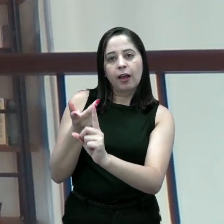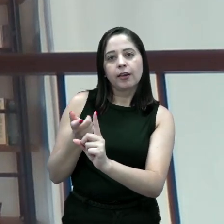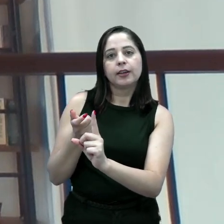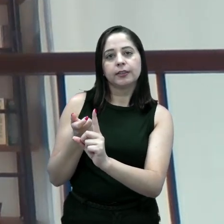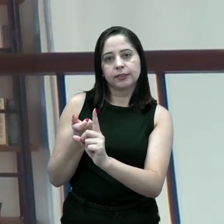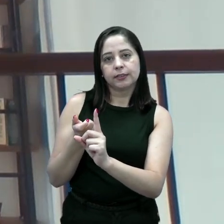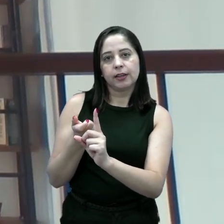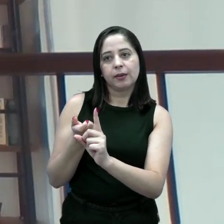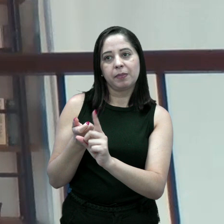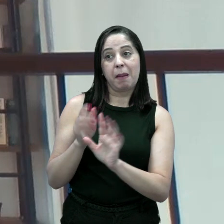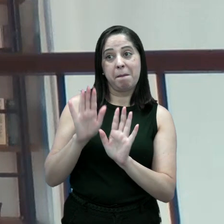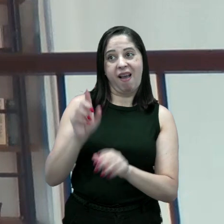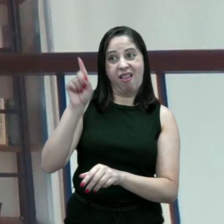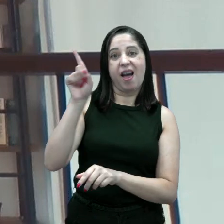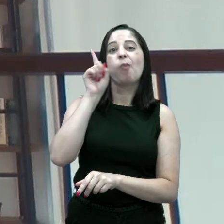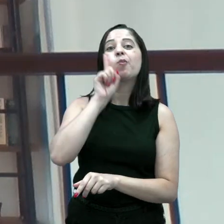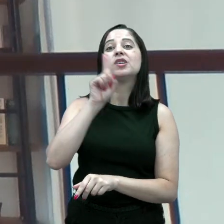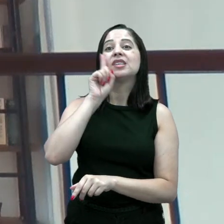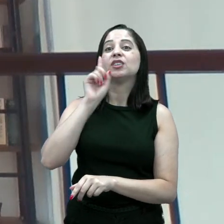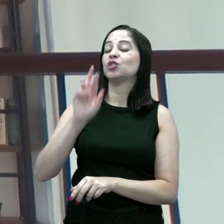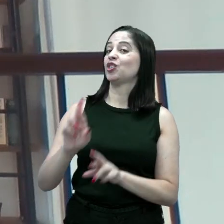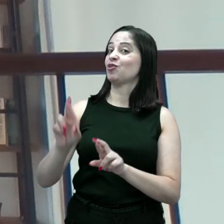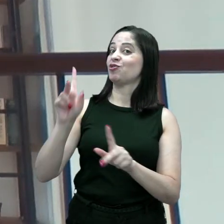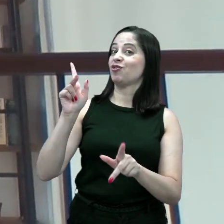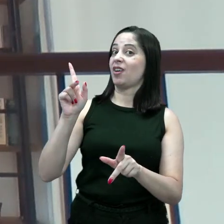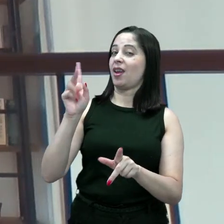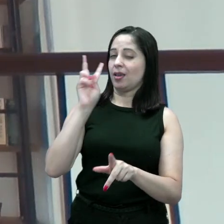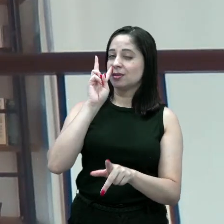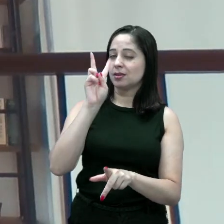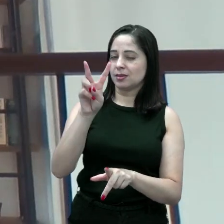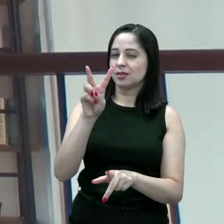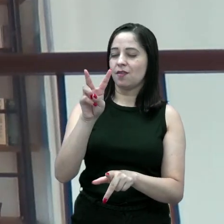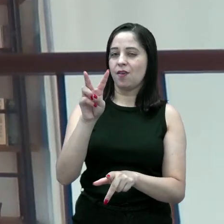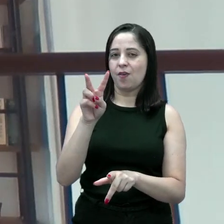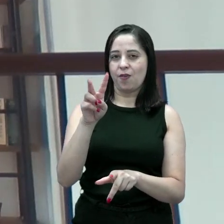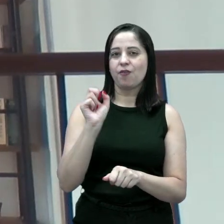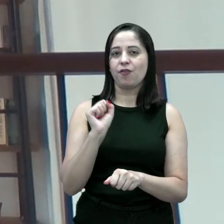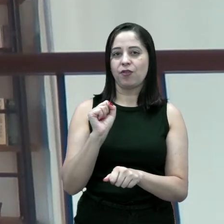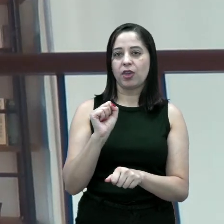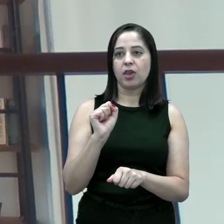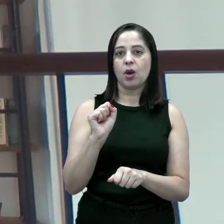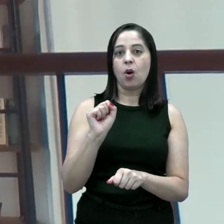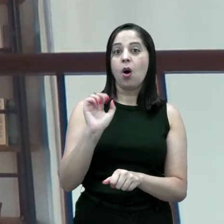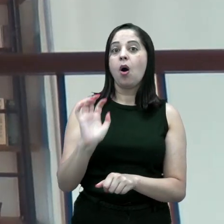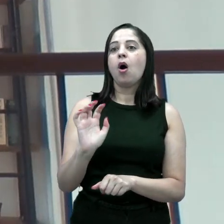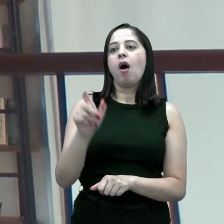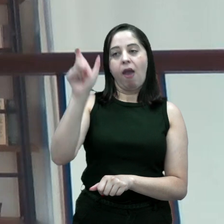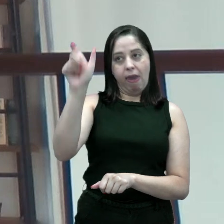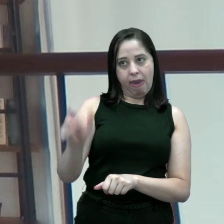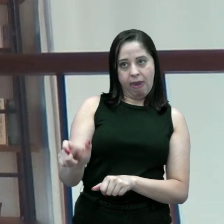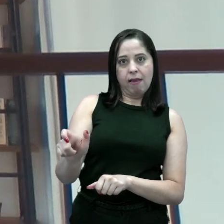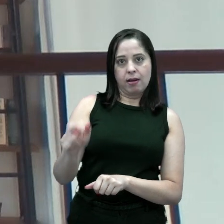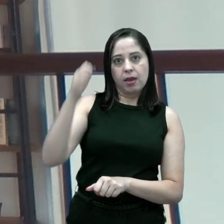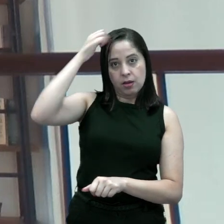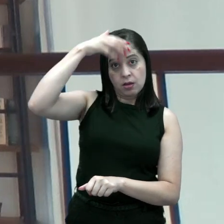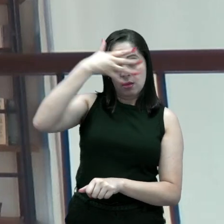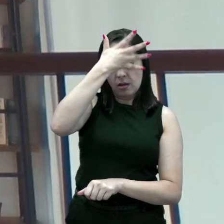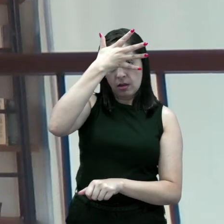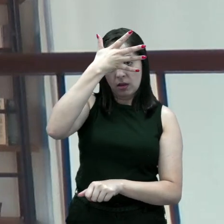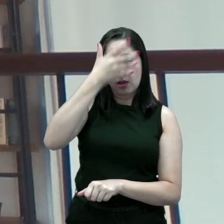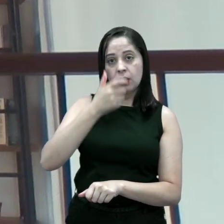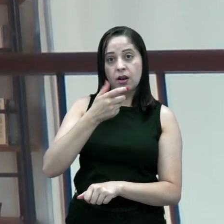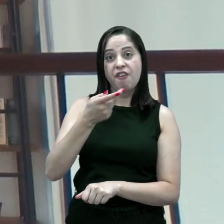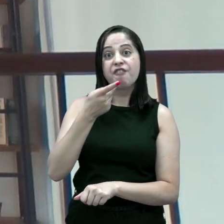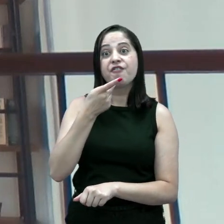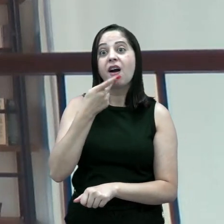condição do Trump. A gente viu recente, né, numa última coletiva, que ele fala de rever